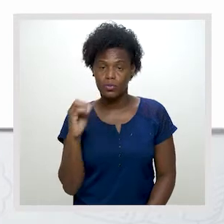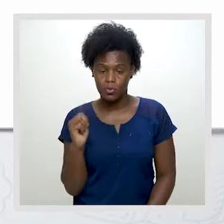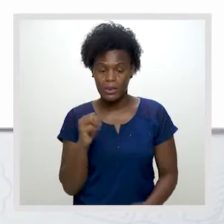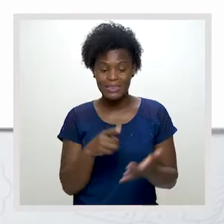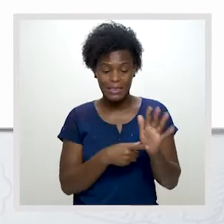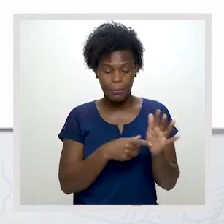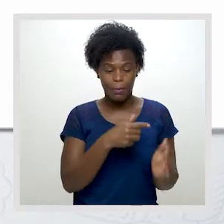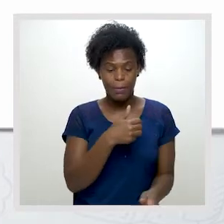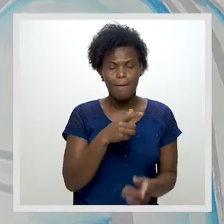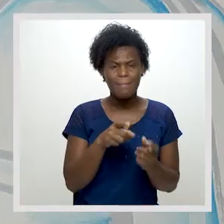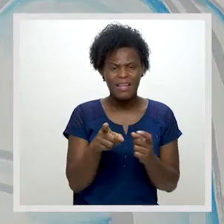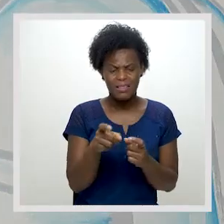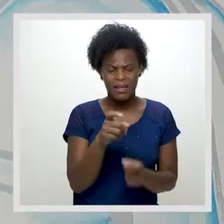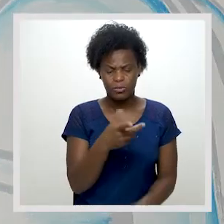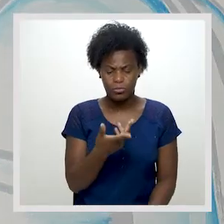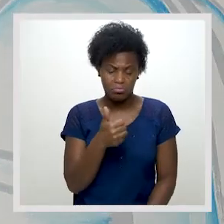Como eu tinha dito,